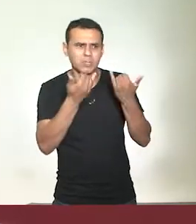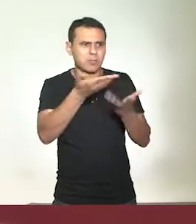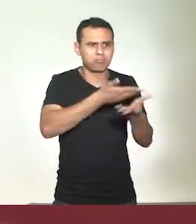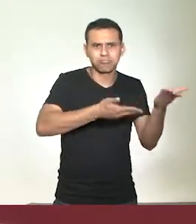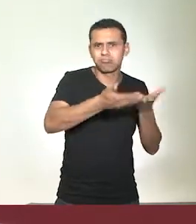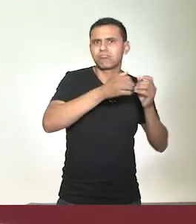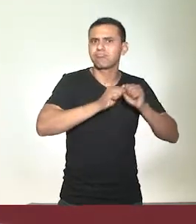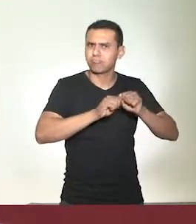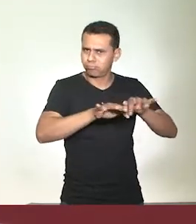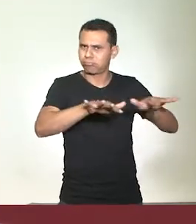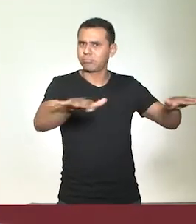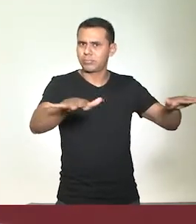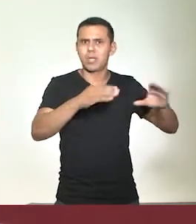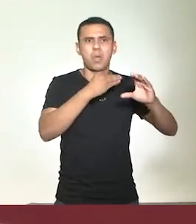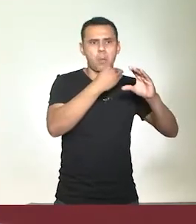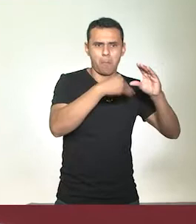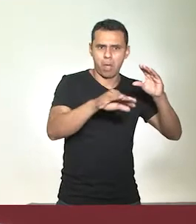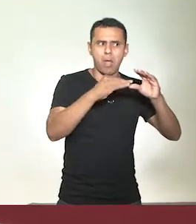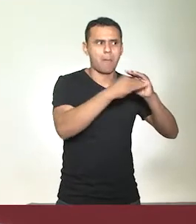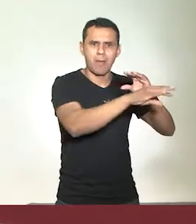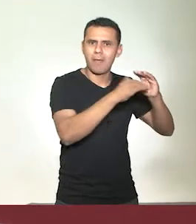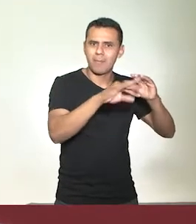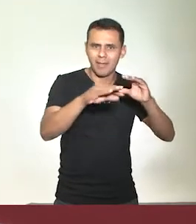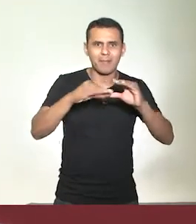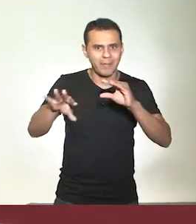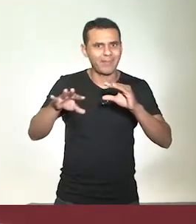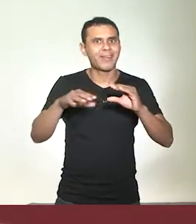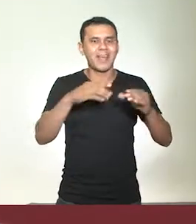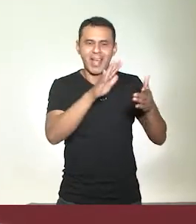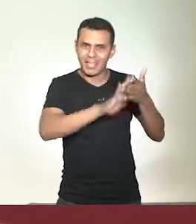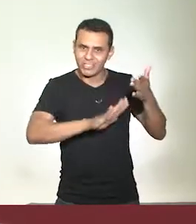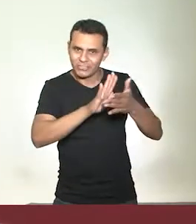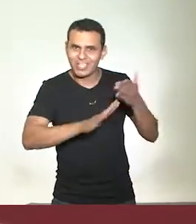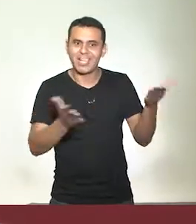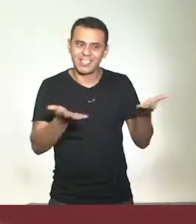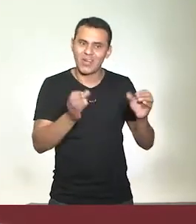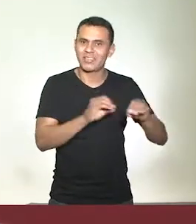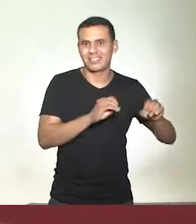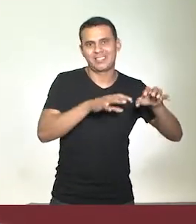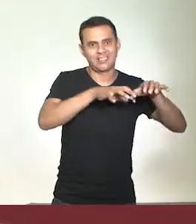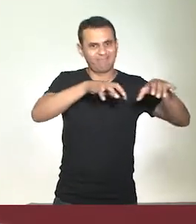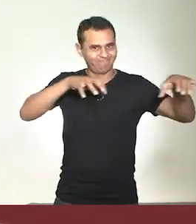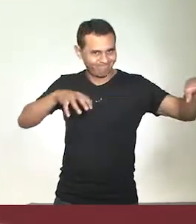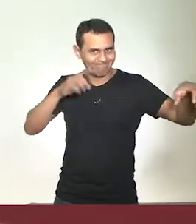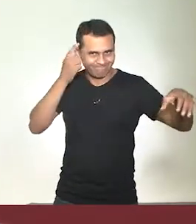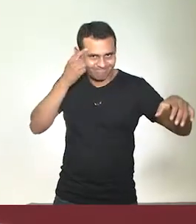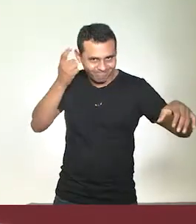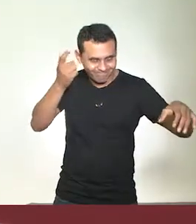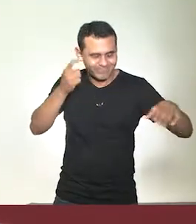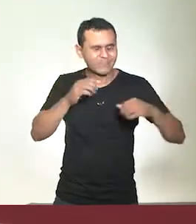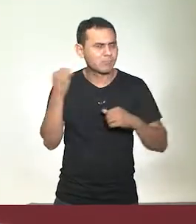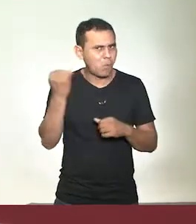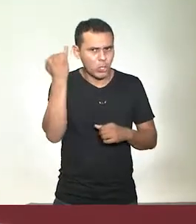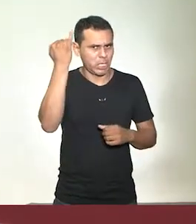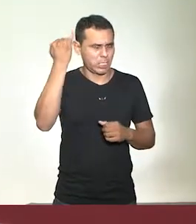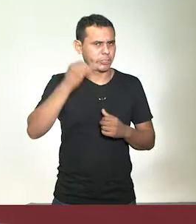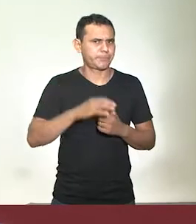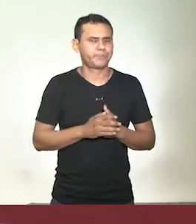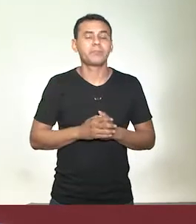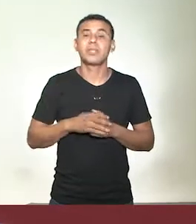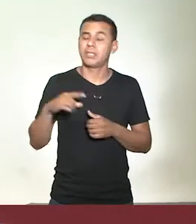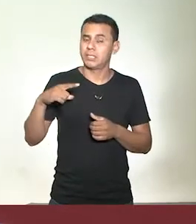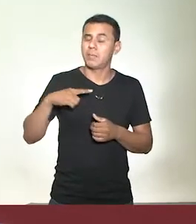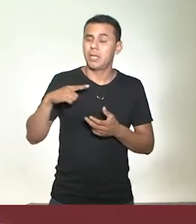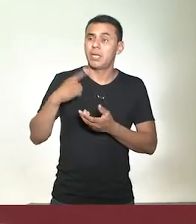troca de informações e de melhoramento das atividades sobretudo acadêmicas né não é não não